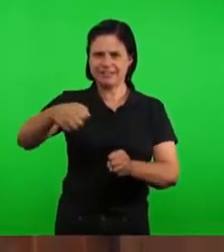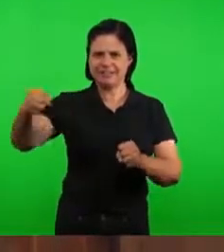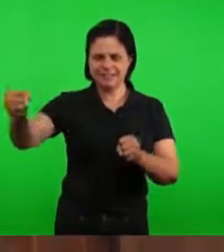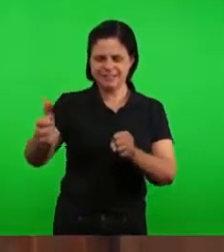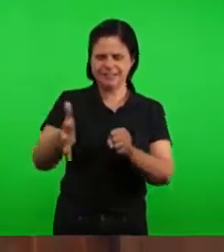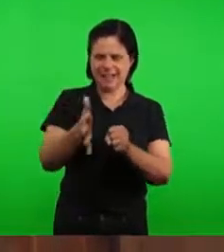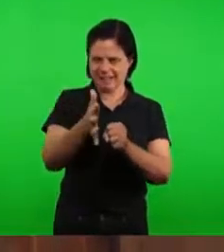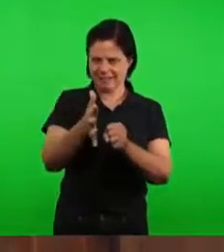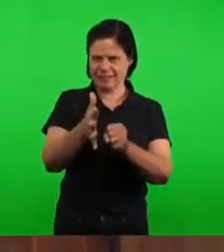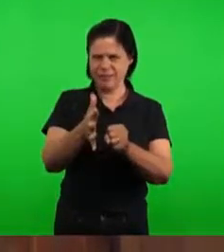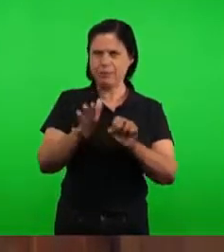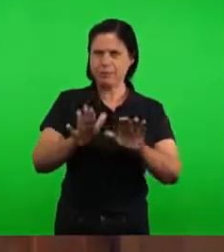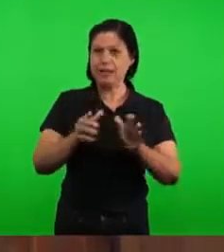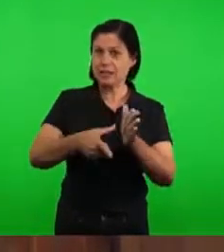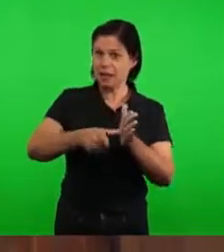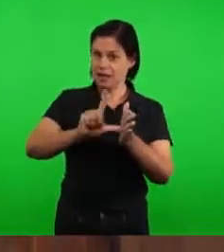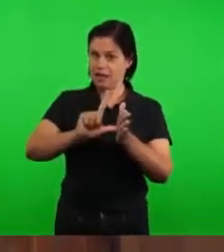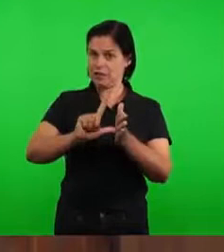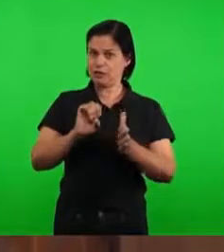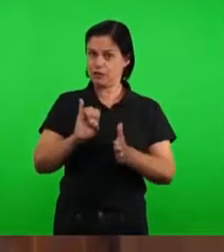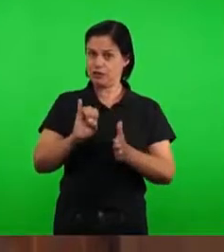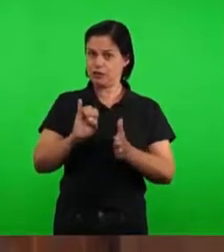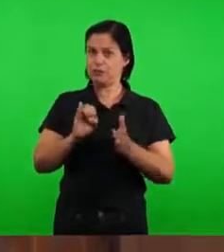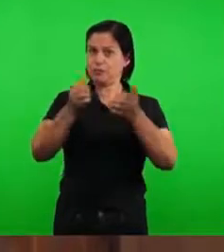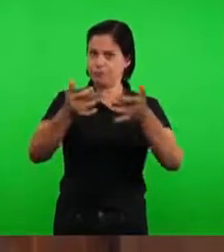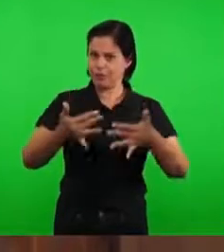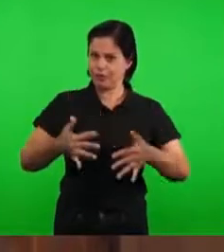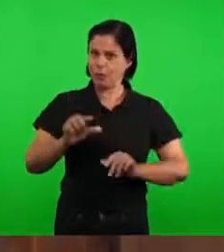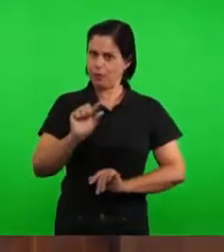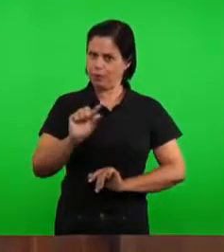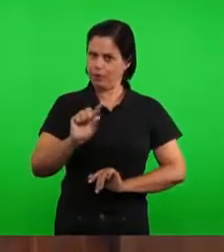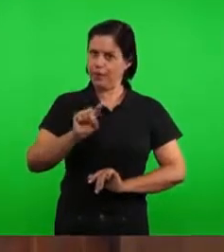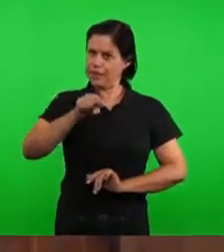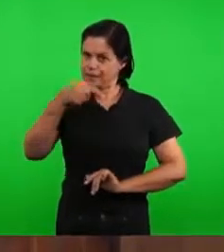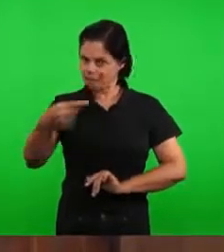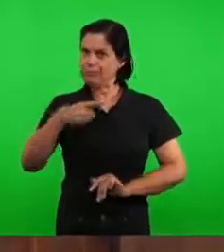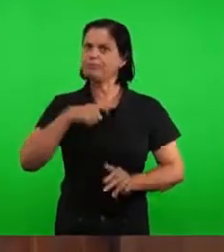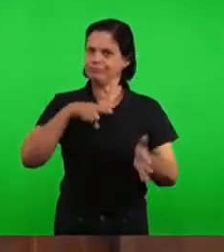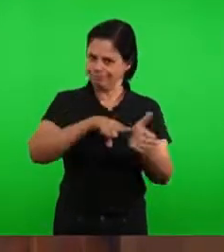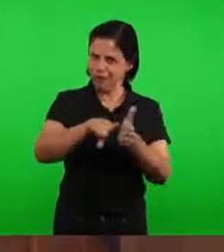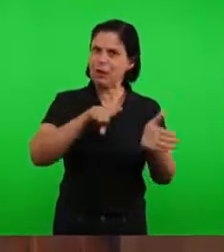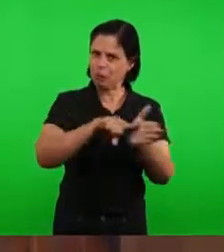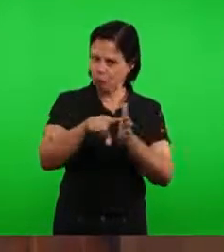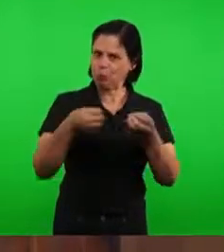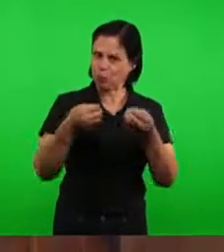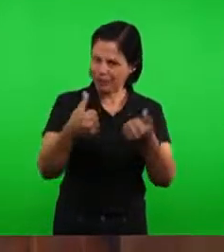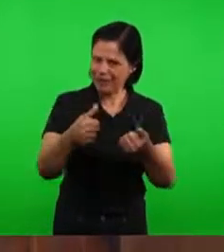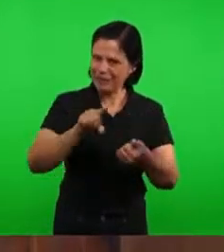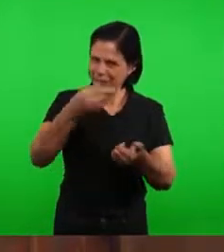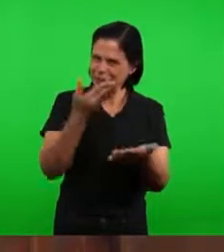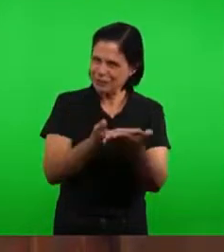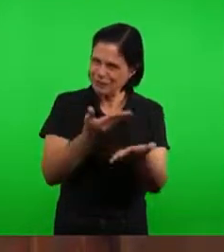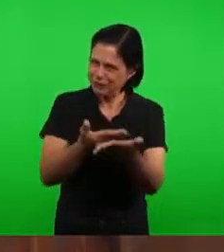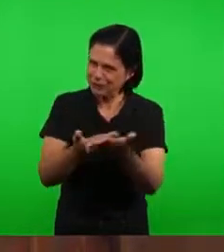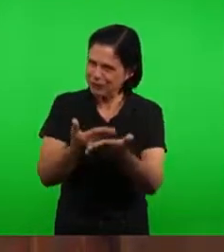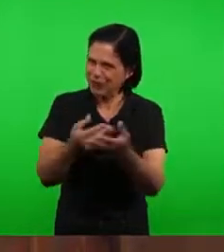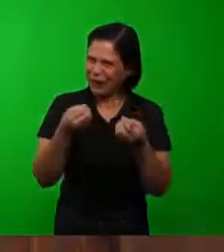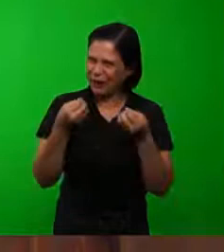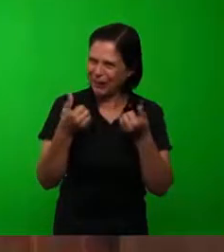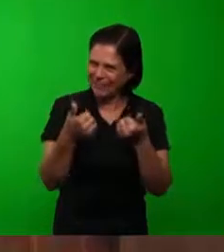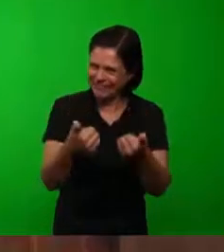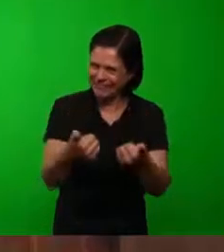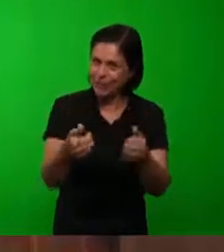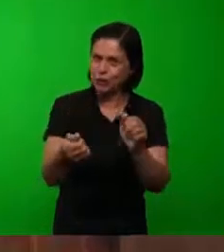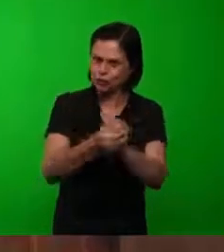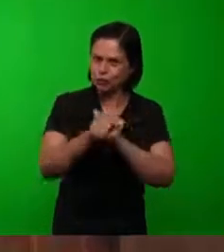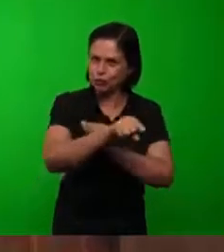uma pequena palavra introdutória e depois algumas perguntas irão ser dirigidas aos irmãos para trabalharmos em determinados momentos